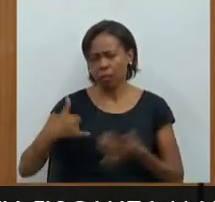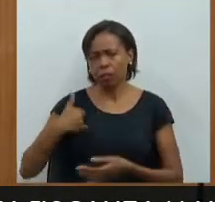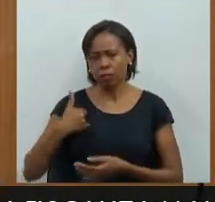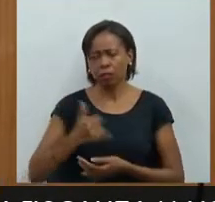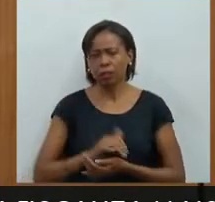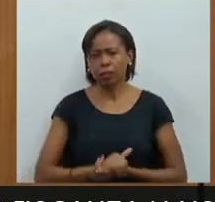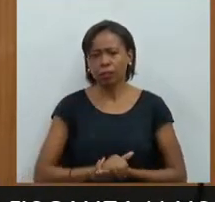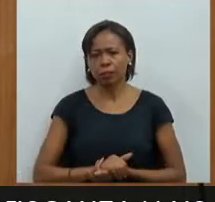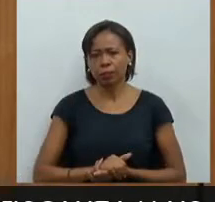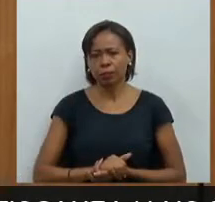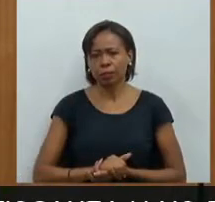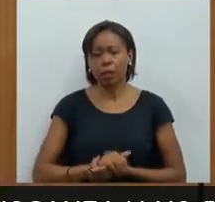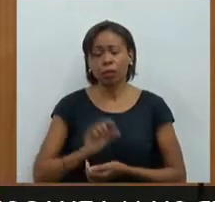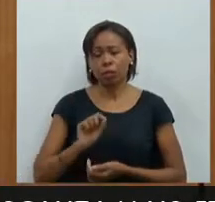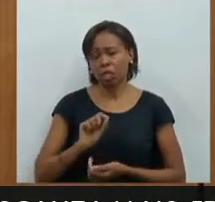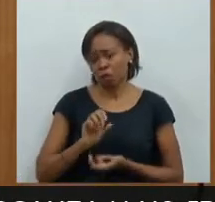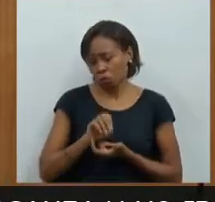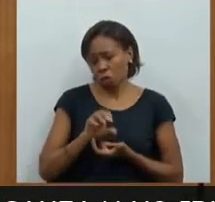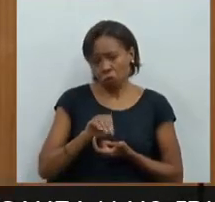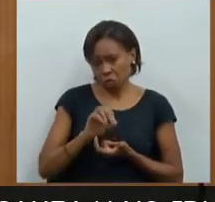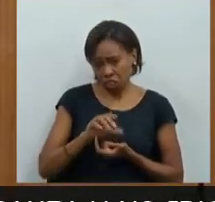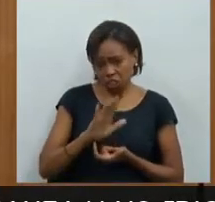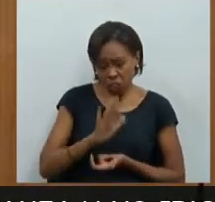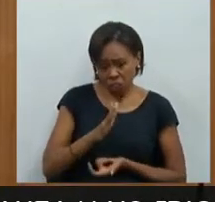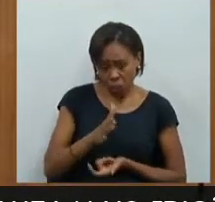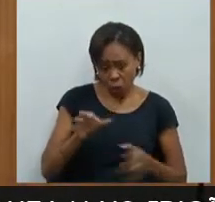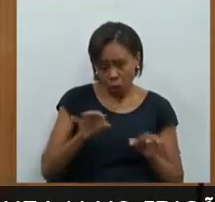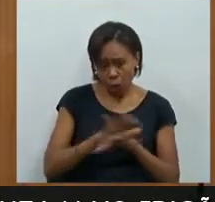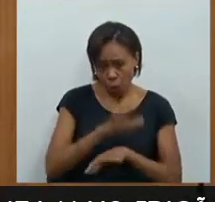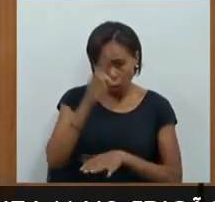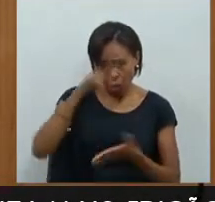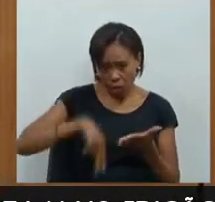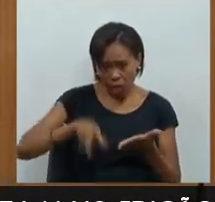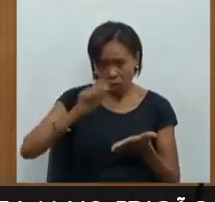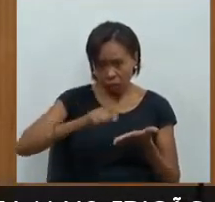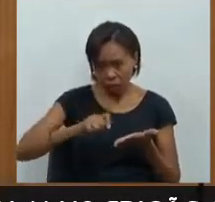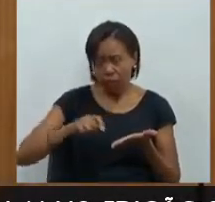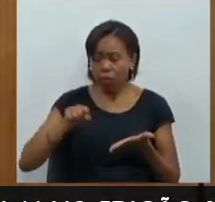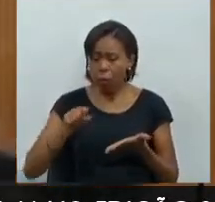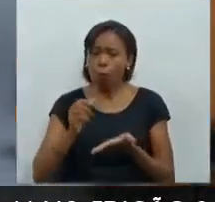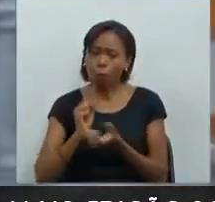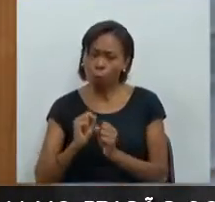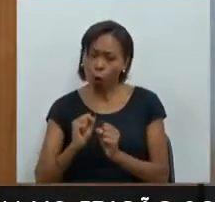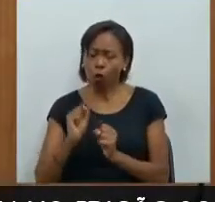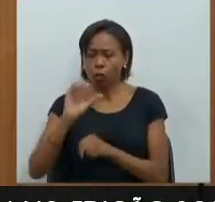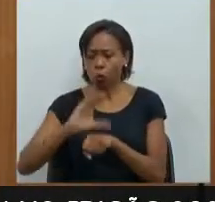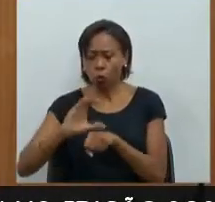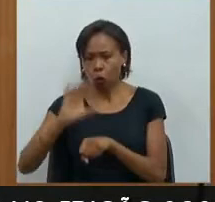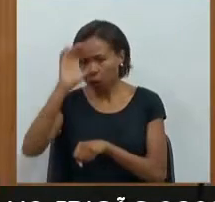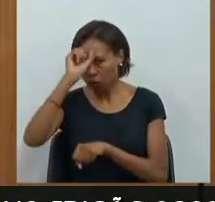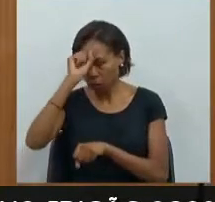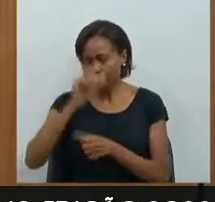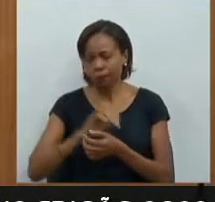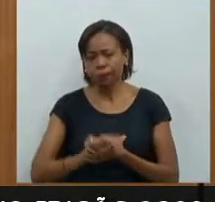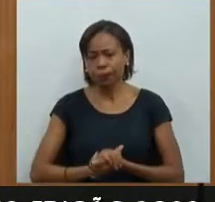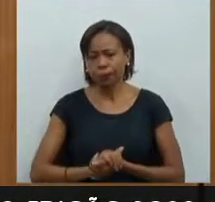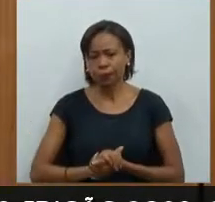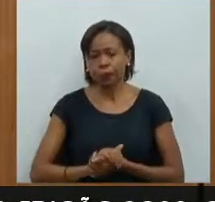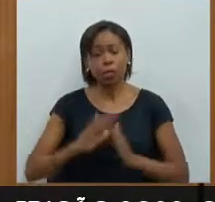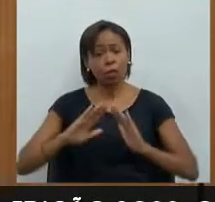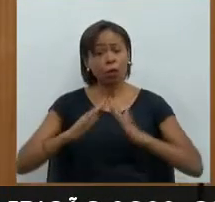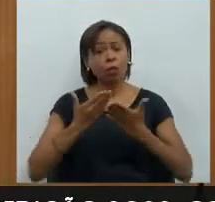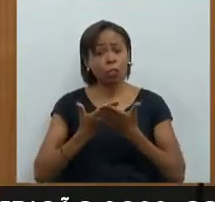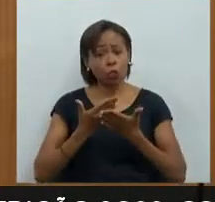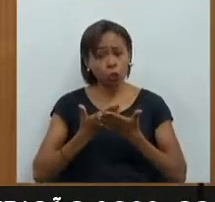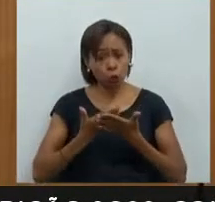término, basta estar alfabetizado que já começa a aprender alguma coisa. E as nossas escolas estão aí à